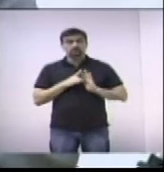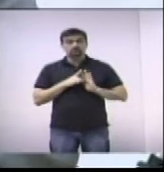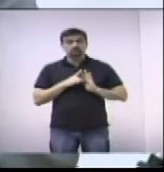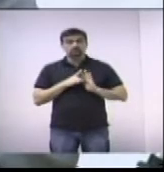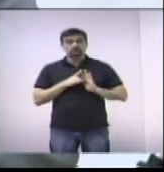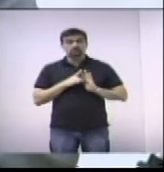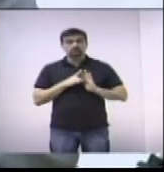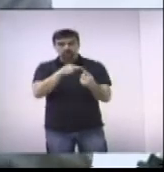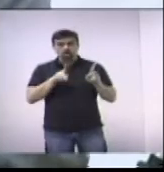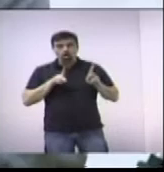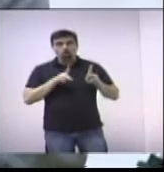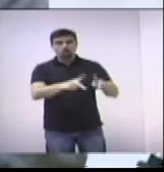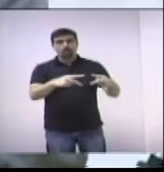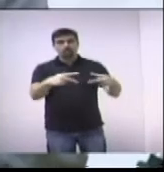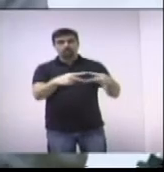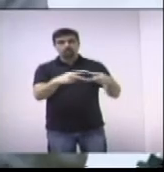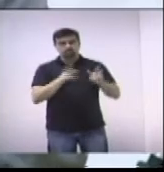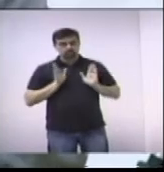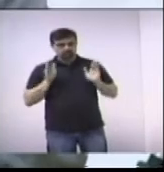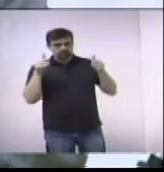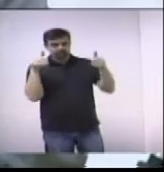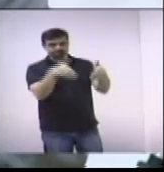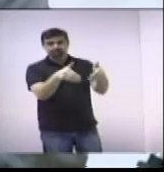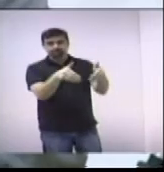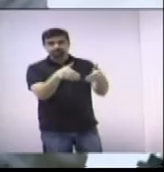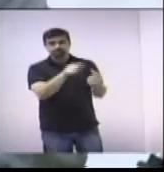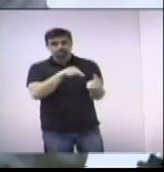cidade. Uma cidade melhor.